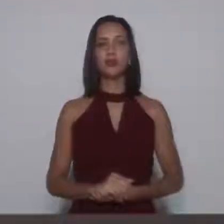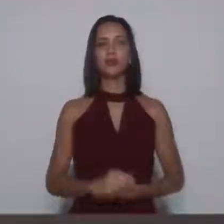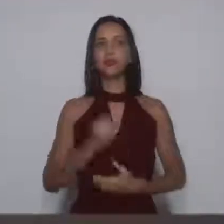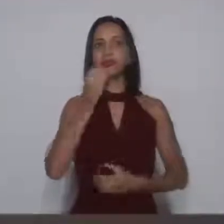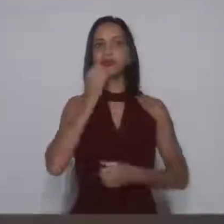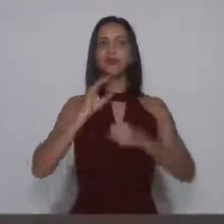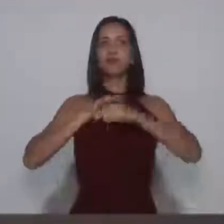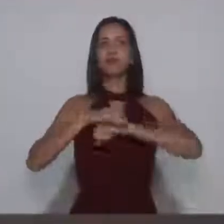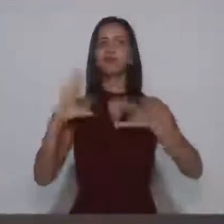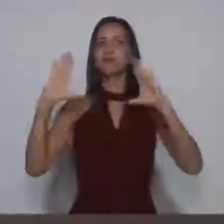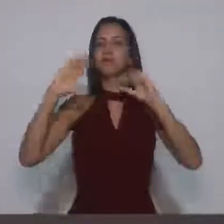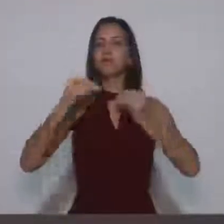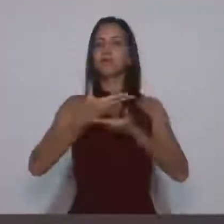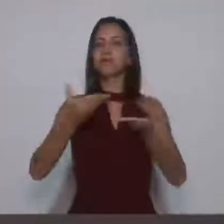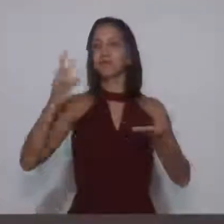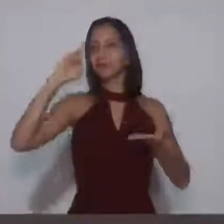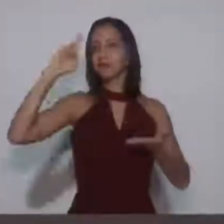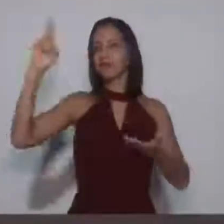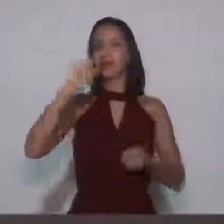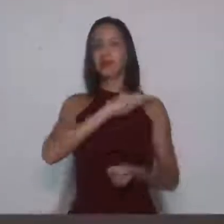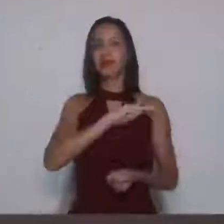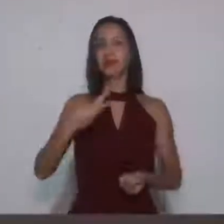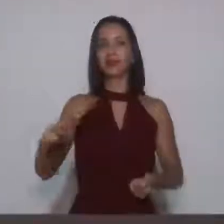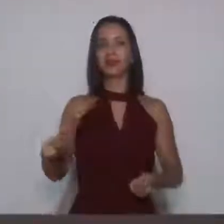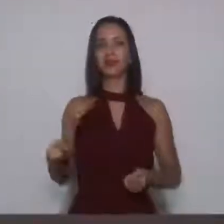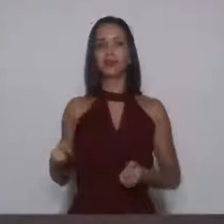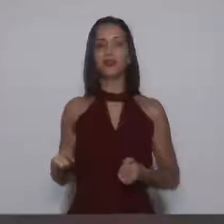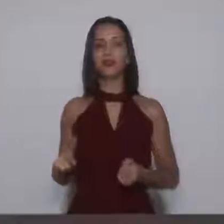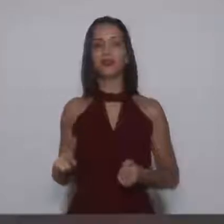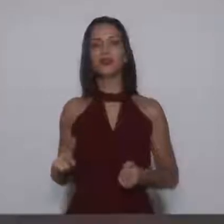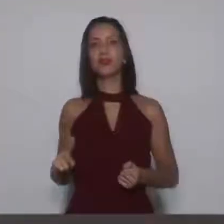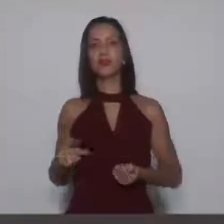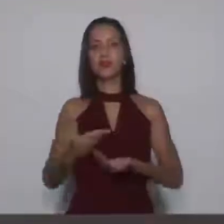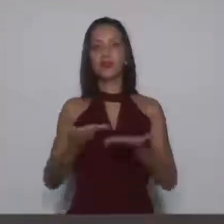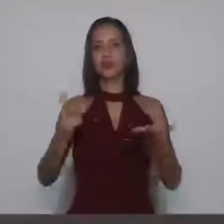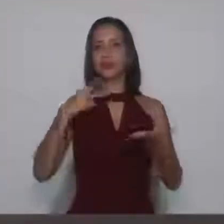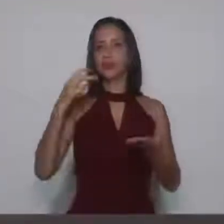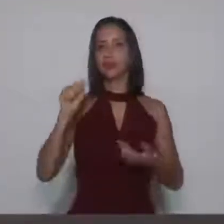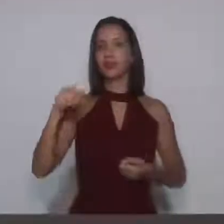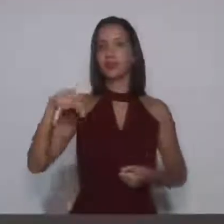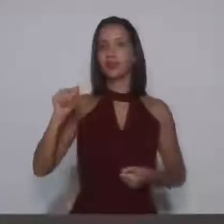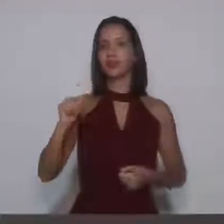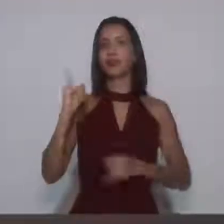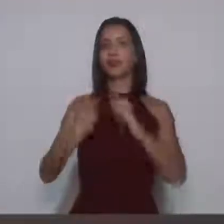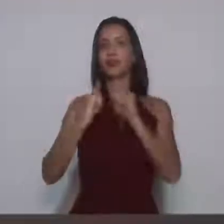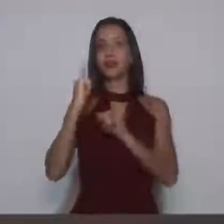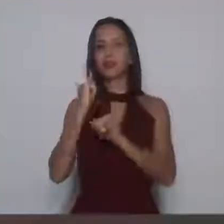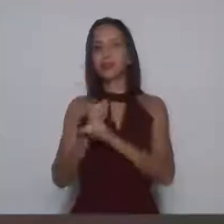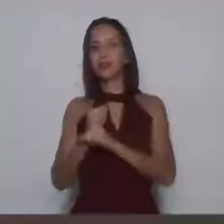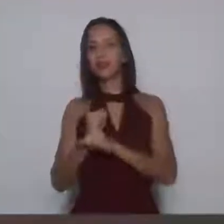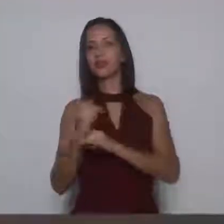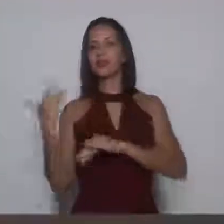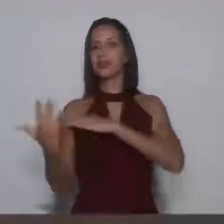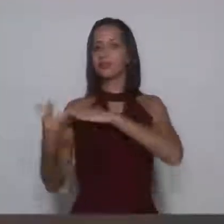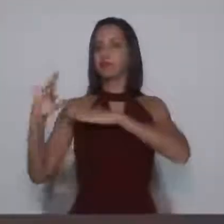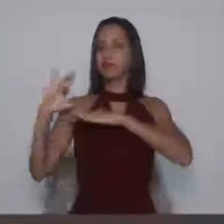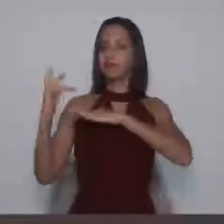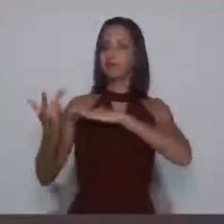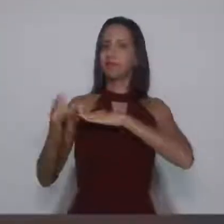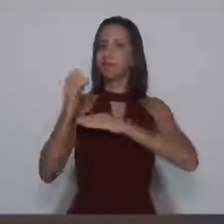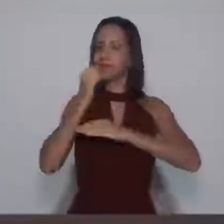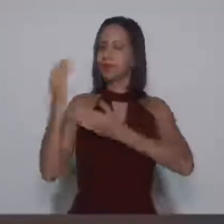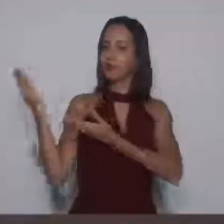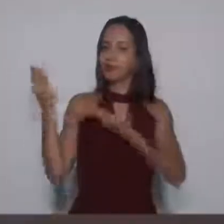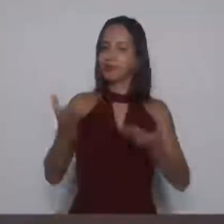Boa noite, senhor presidente, vereadora Ana, todos os presentes, internautas, sejam sempre bem-vindos a essa casa.